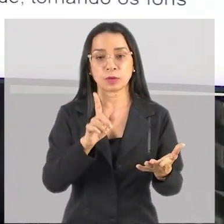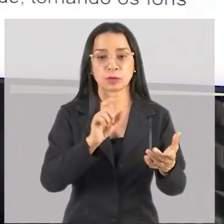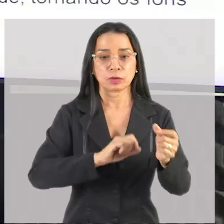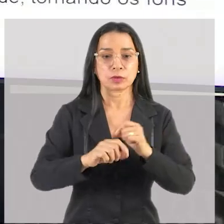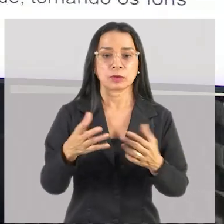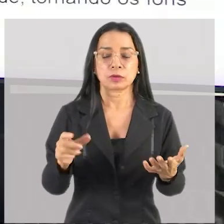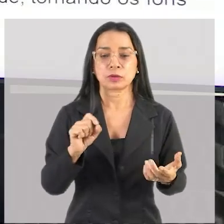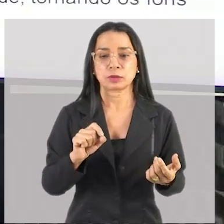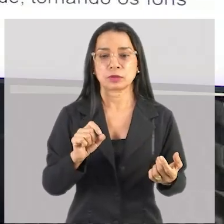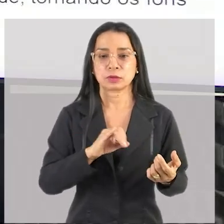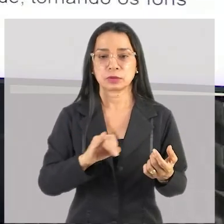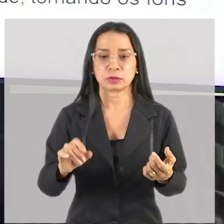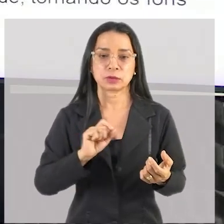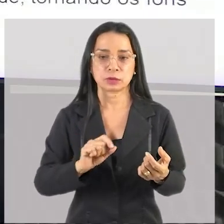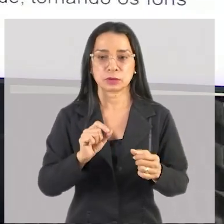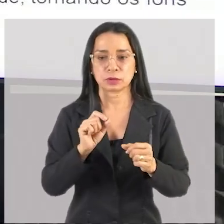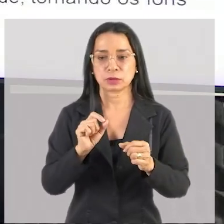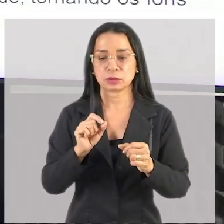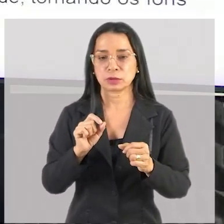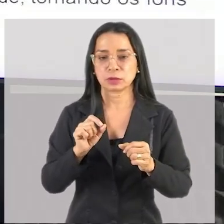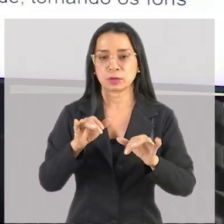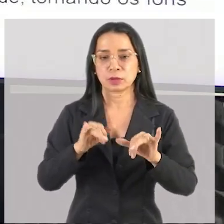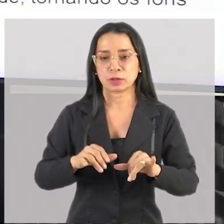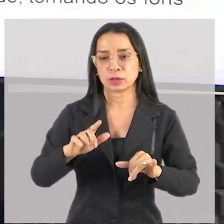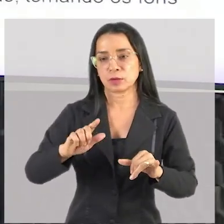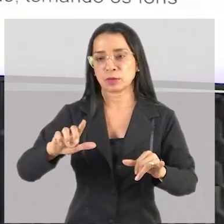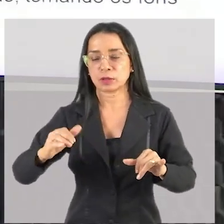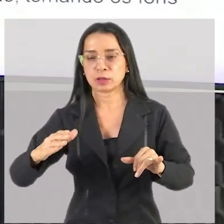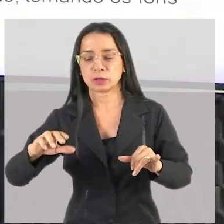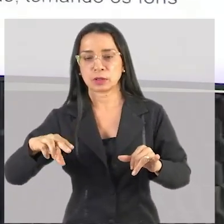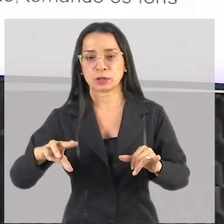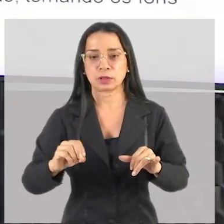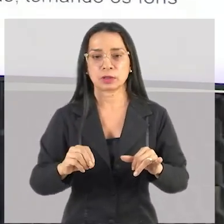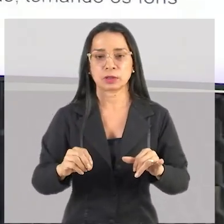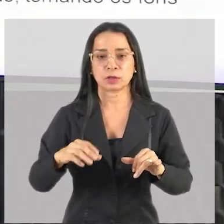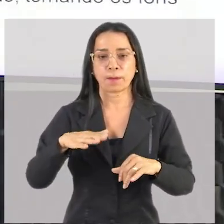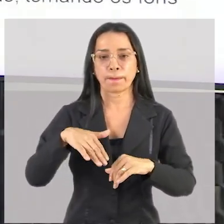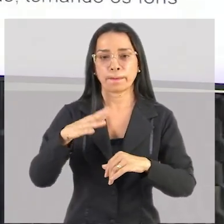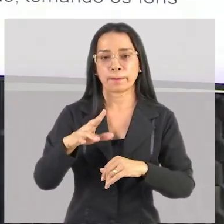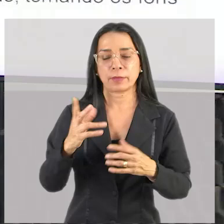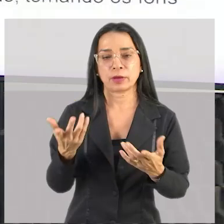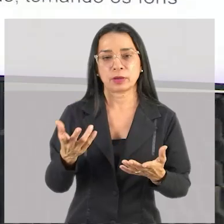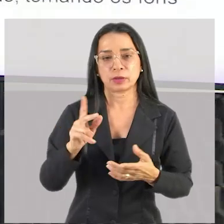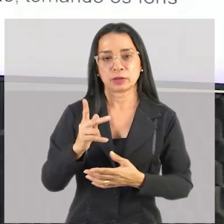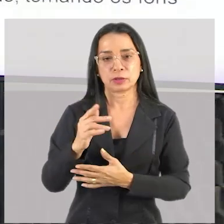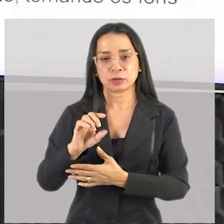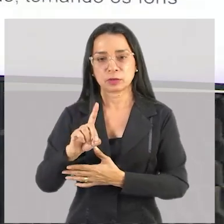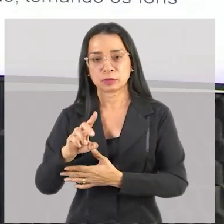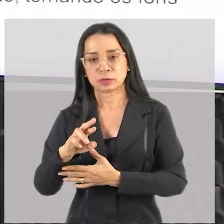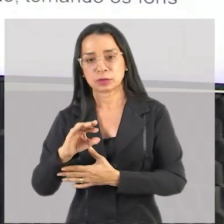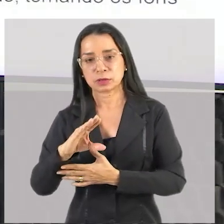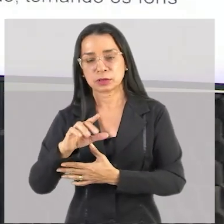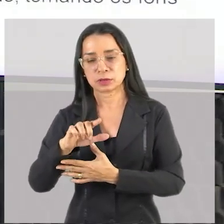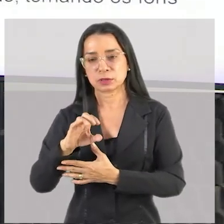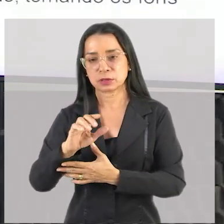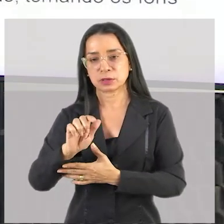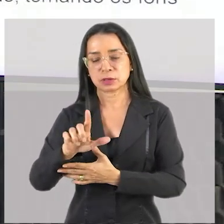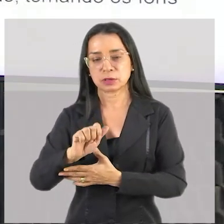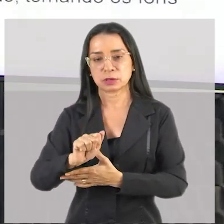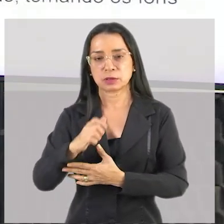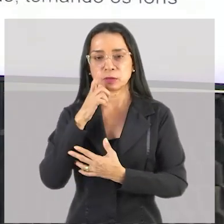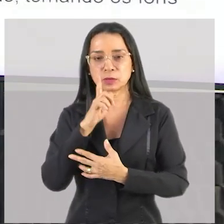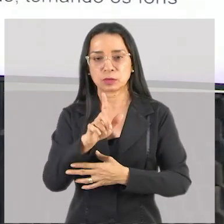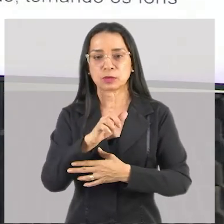É porque se por acaso fica mais alcalino, ó, mais hidroxila. Se tem mais hidroxila,